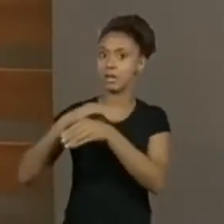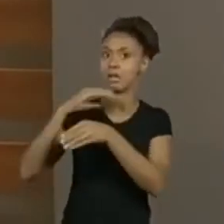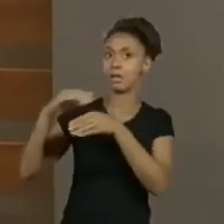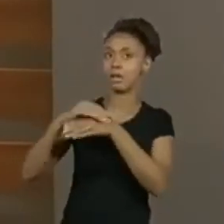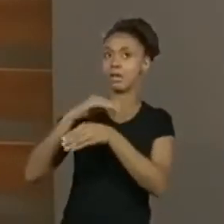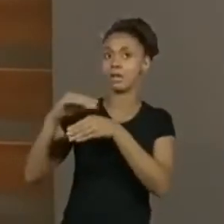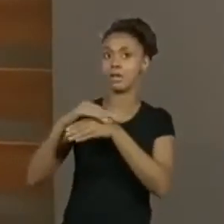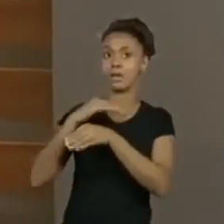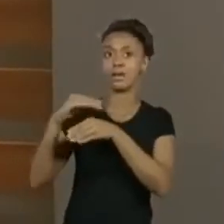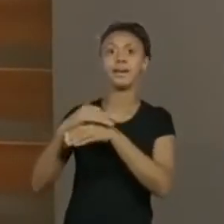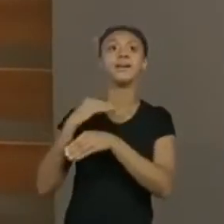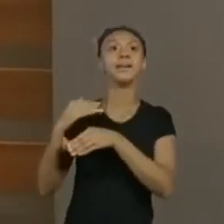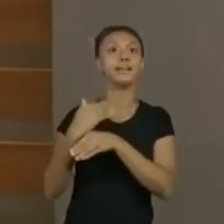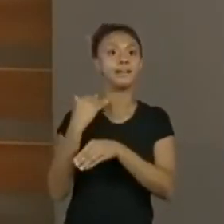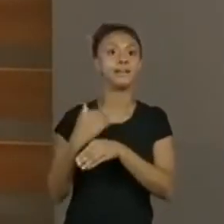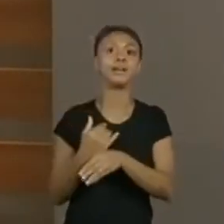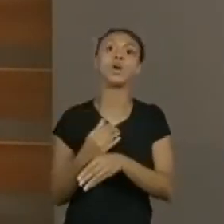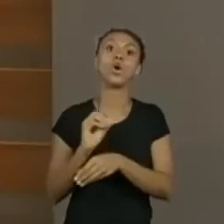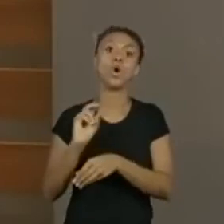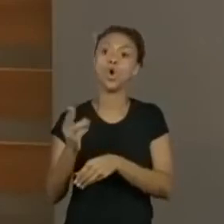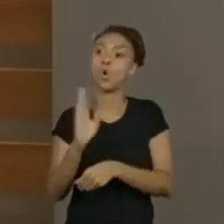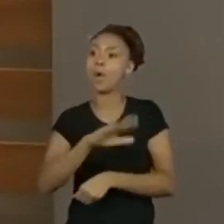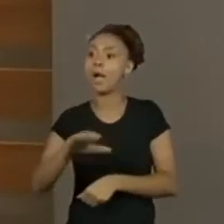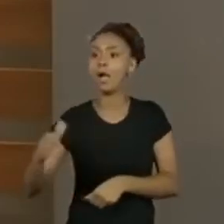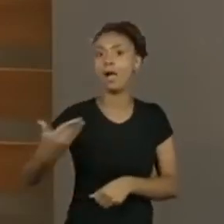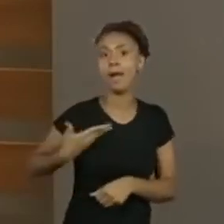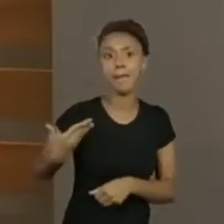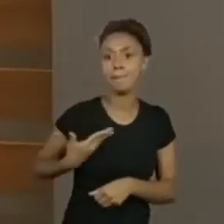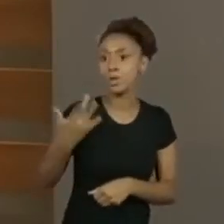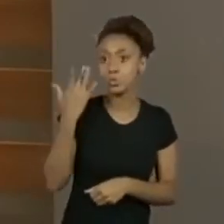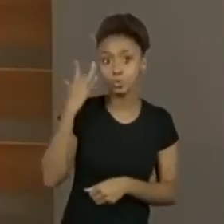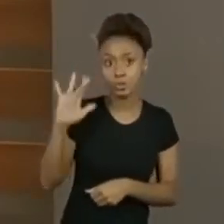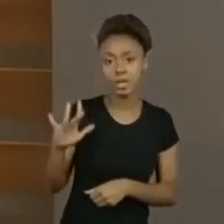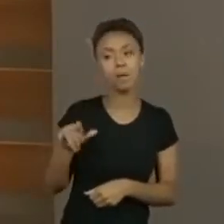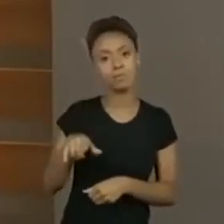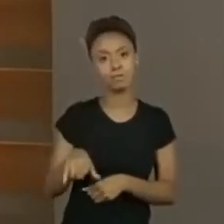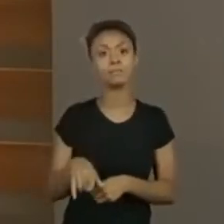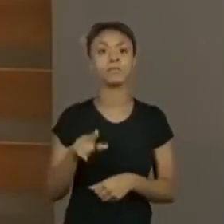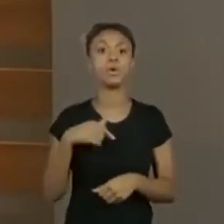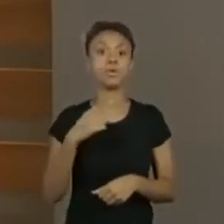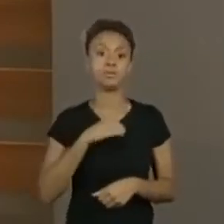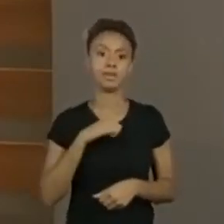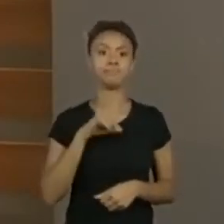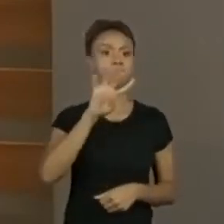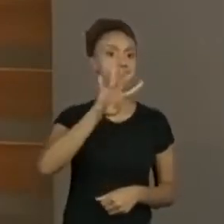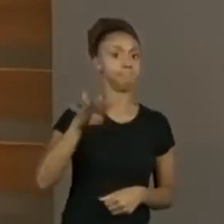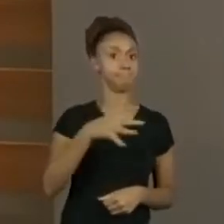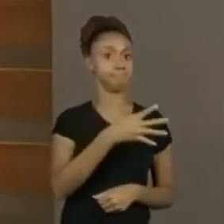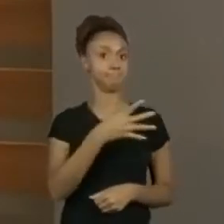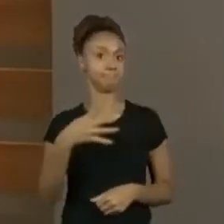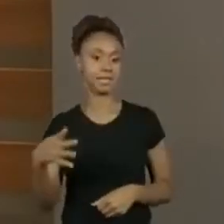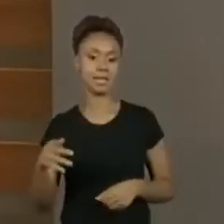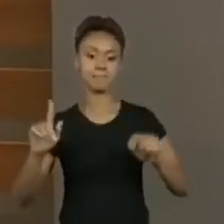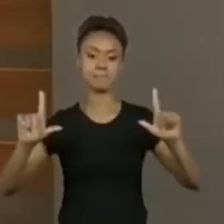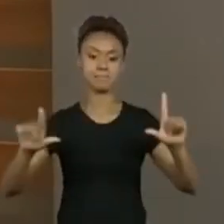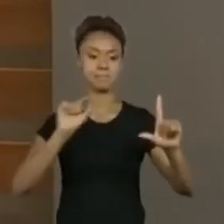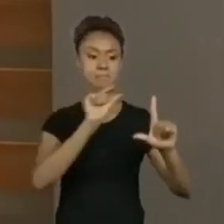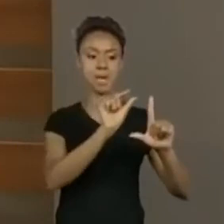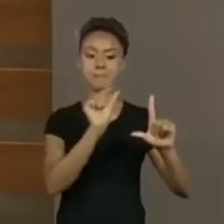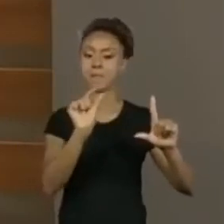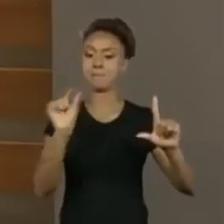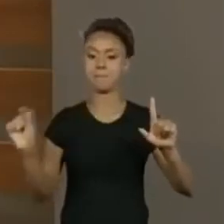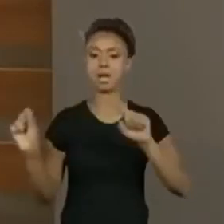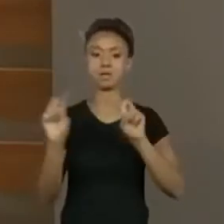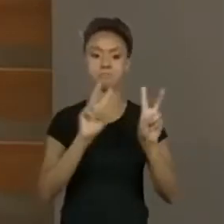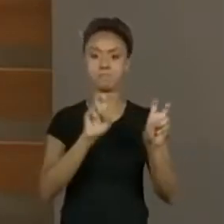a orientar uma criança que não sabe brincar. Então, observa. Nós pegamos a nossa tabela, escolhemos os tópicos,